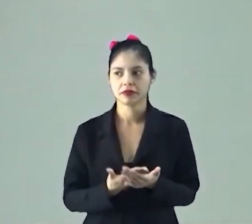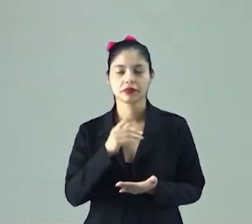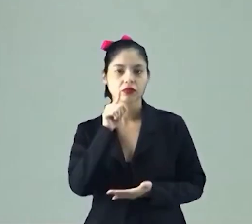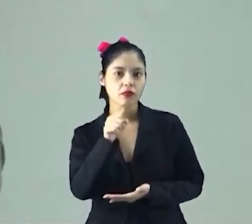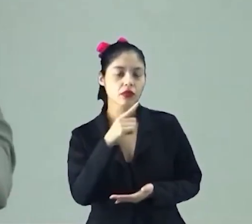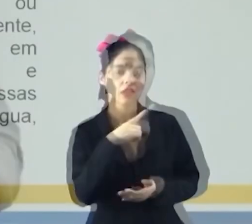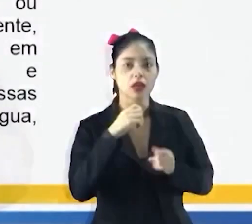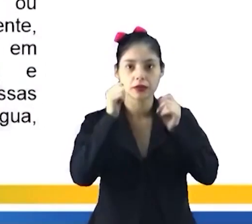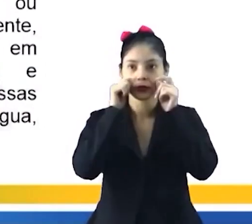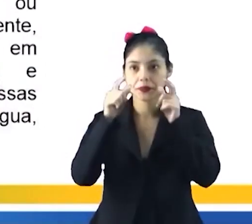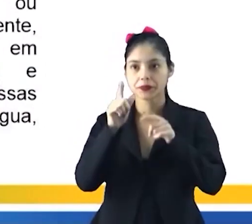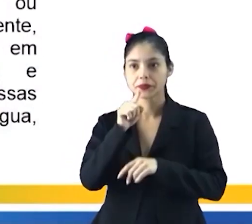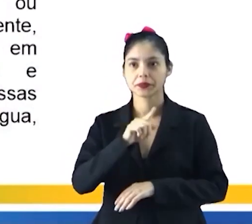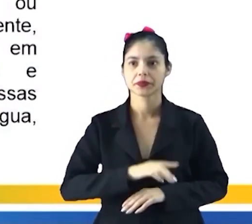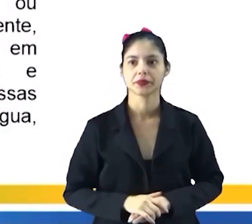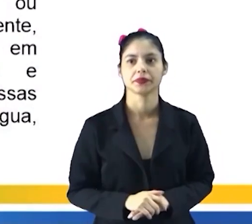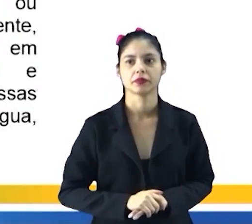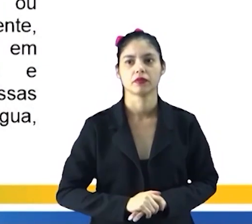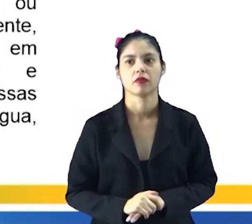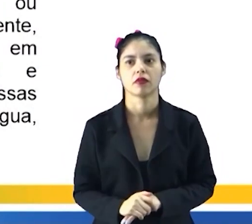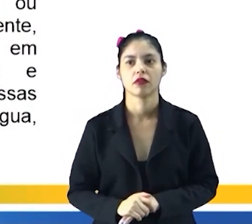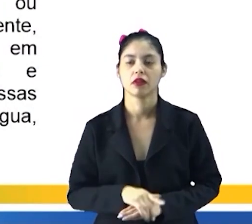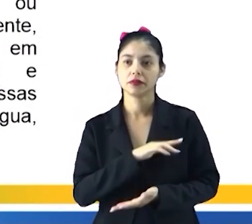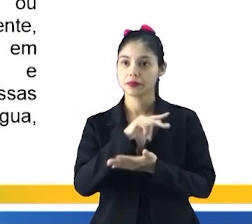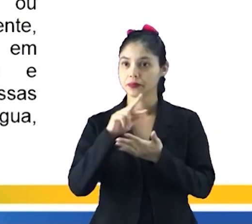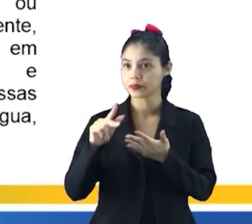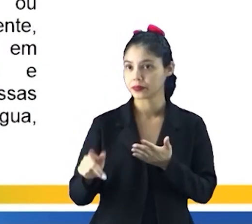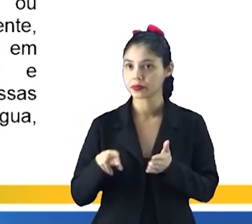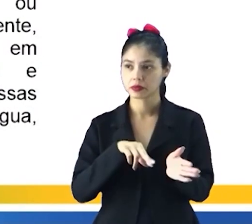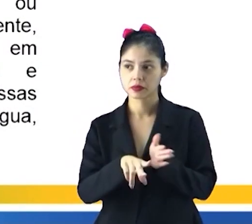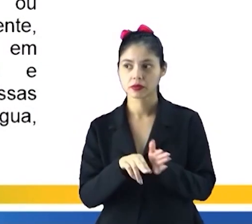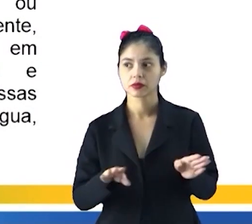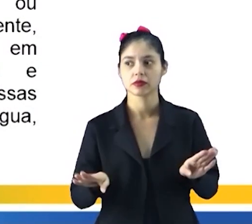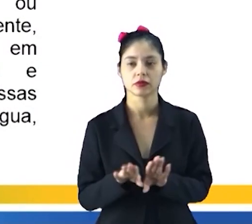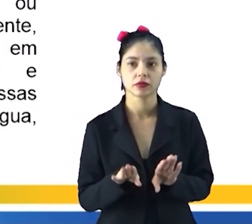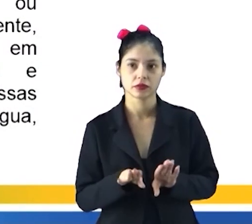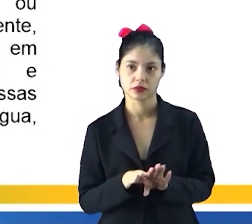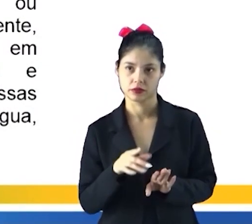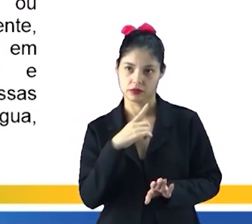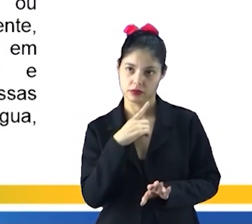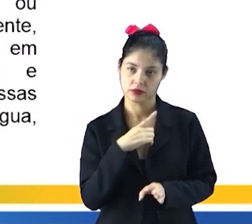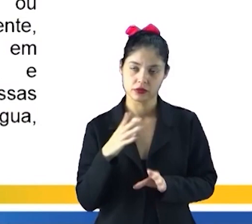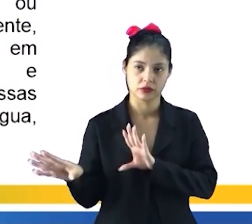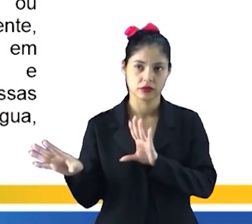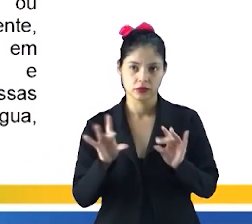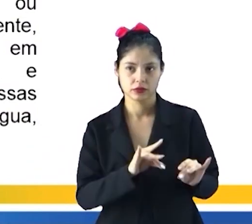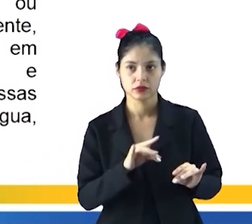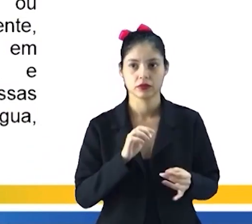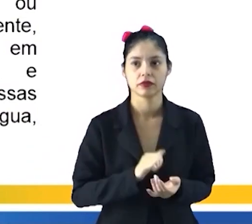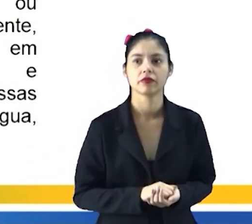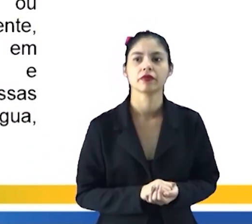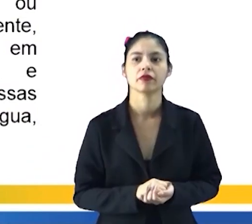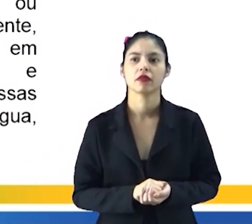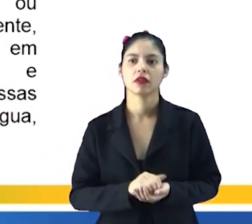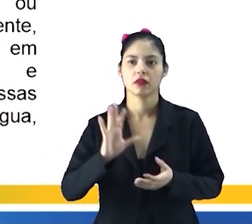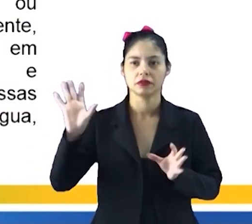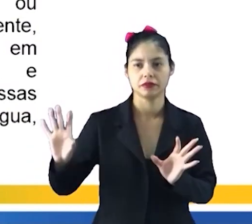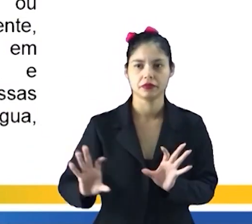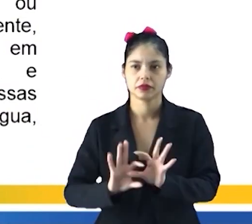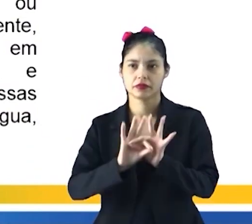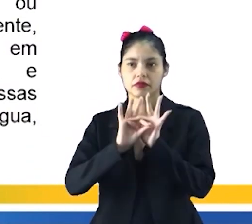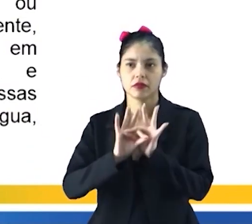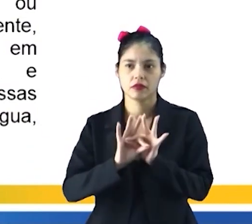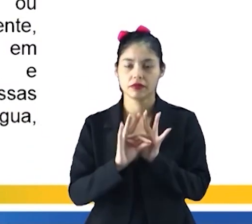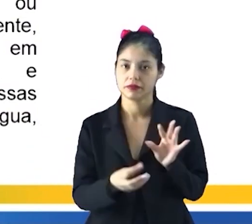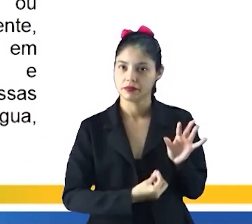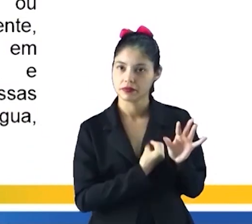tenha atenção para isso. A diversidade biológica, eu trago essa slide para vocês aí, ela vem a partir das interações entre aquilo